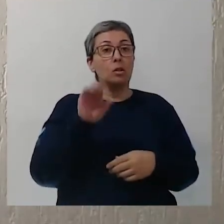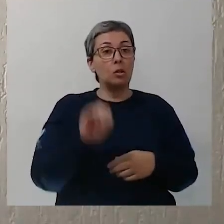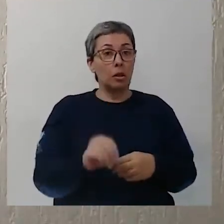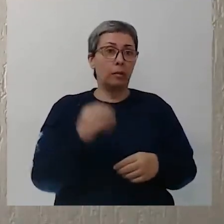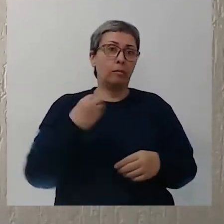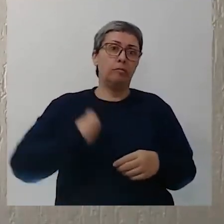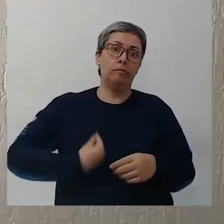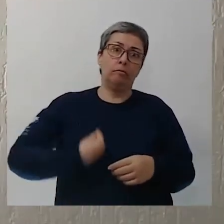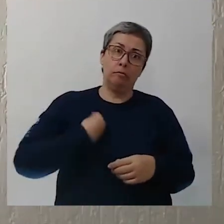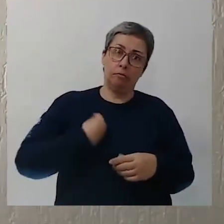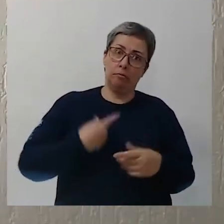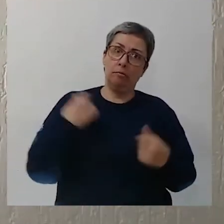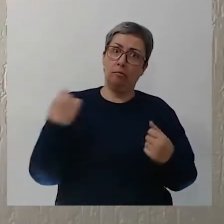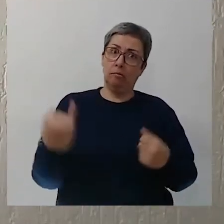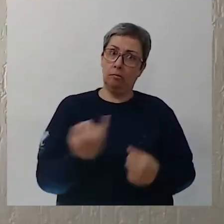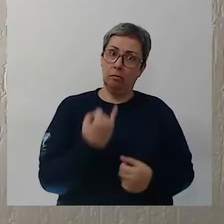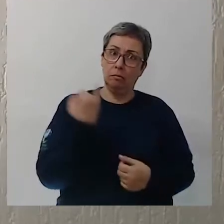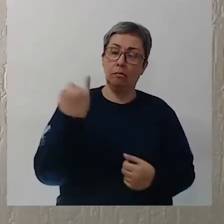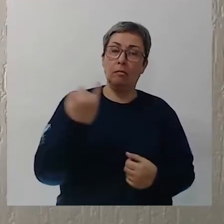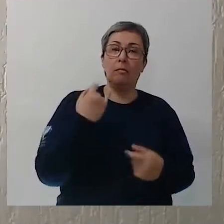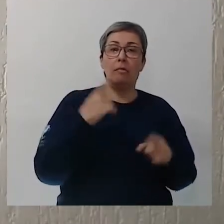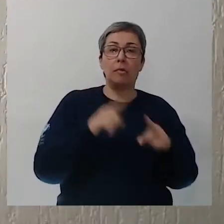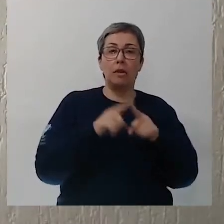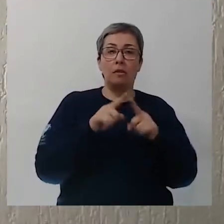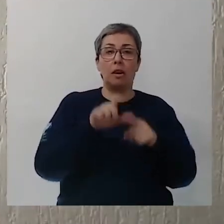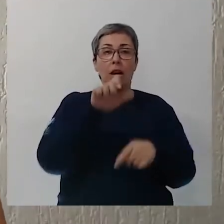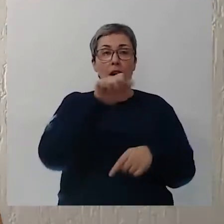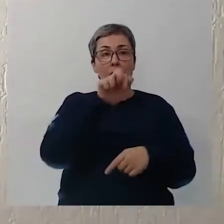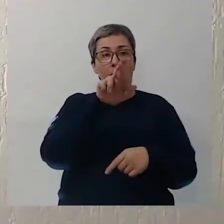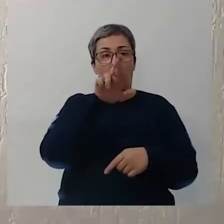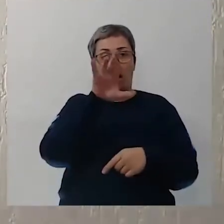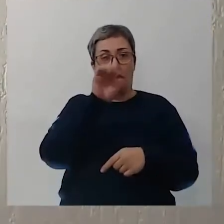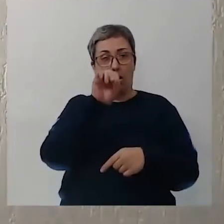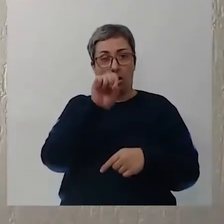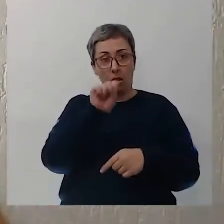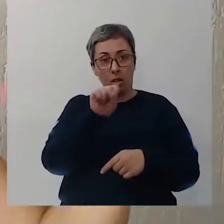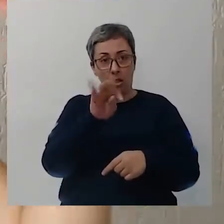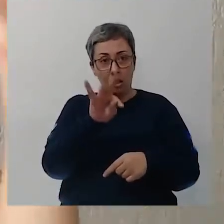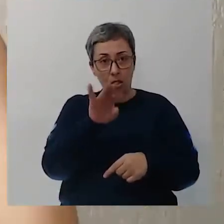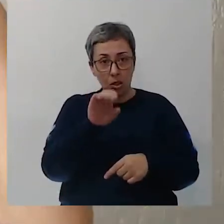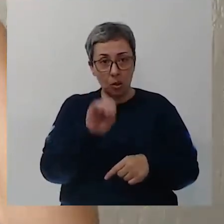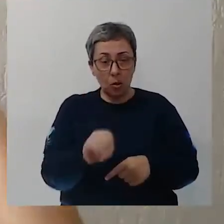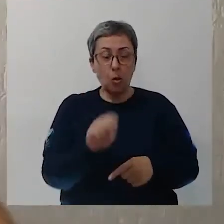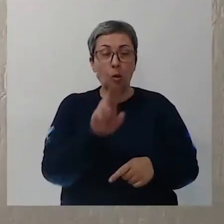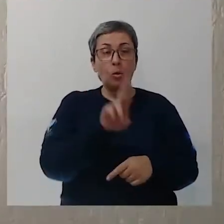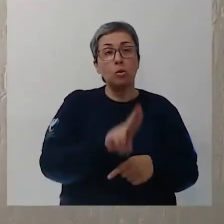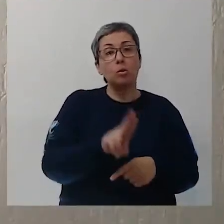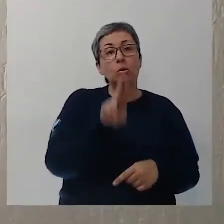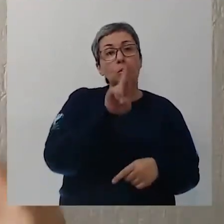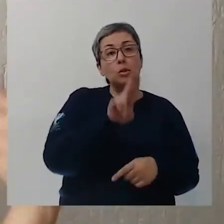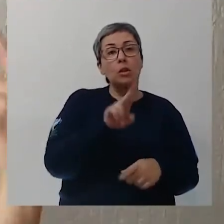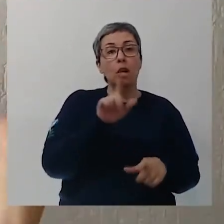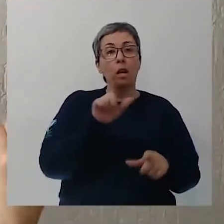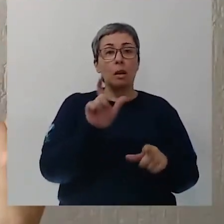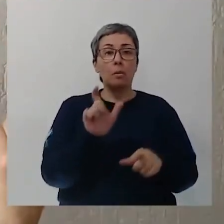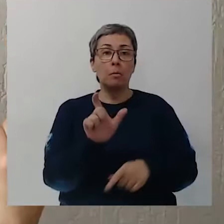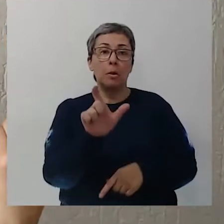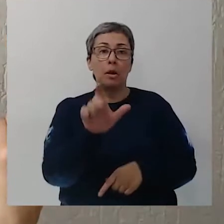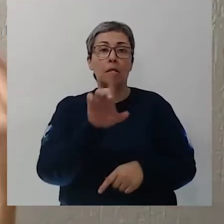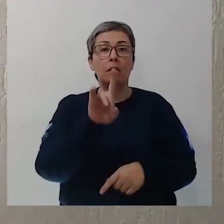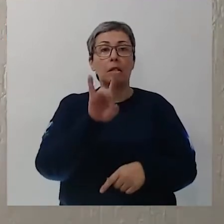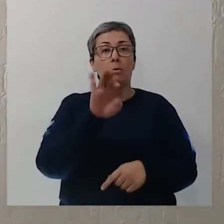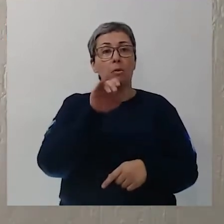essencial, né, gente? Logo, a gente vai fazer um acróstico, utilizando a palavra democracia, aproveitando a palavra democracia, a gente vai fazer um